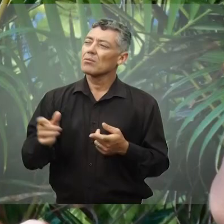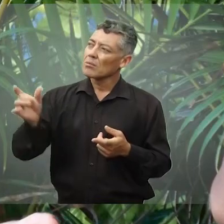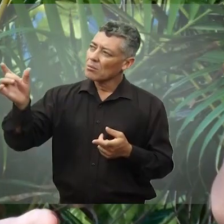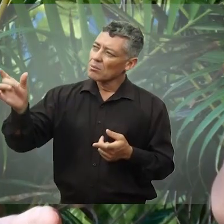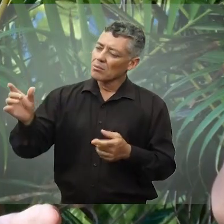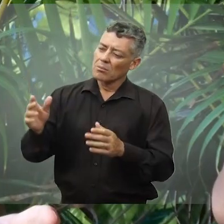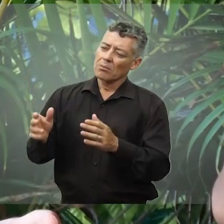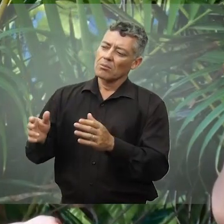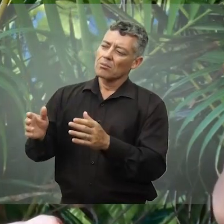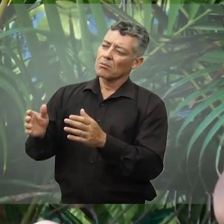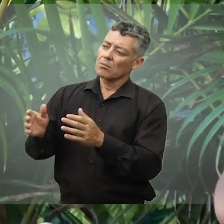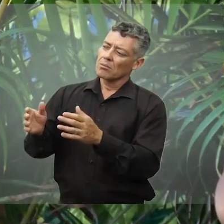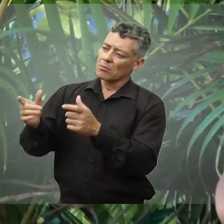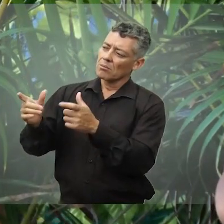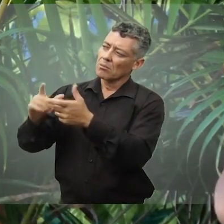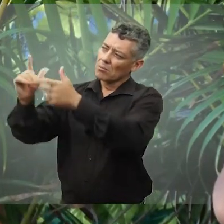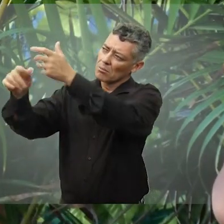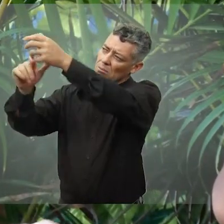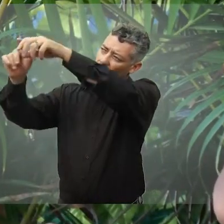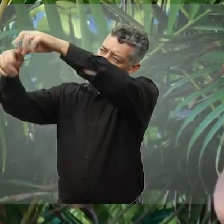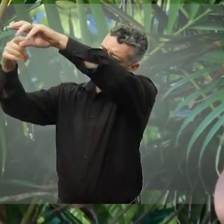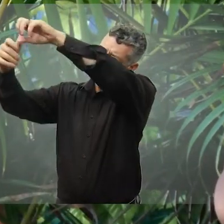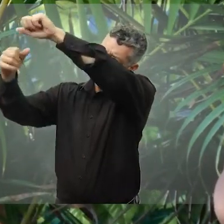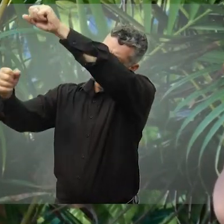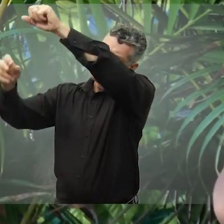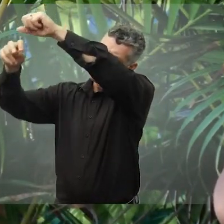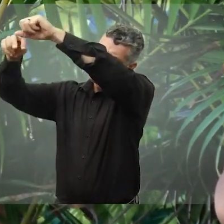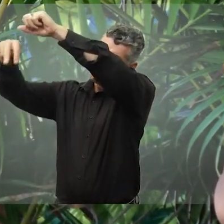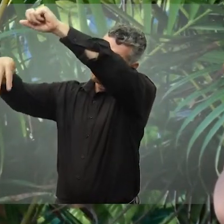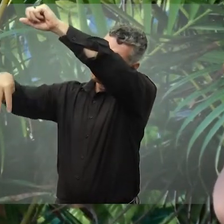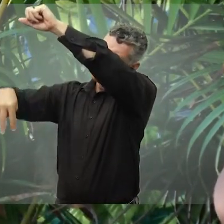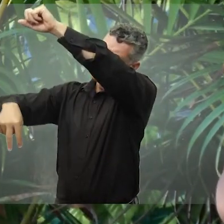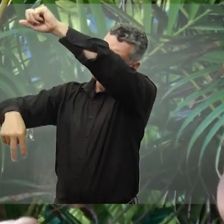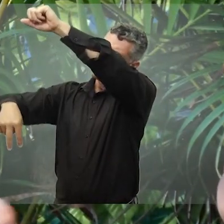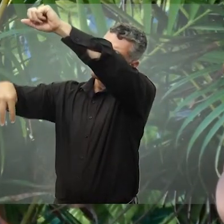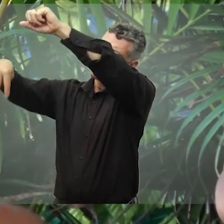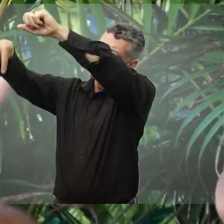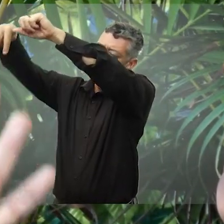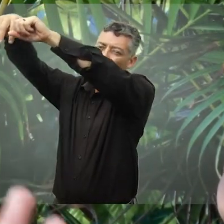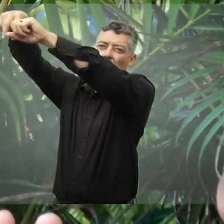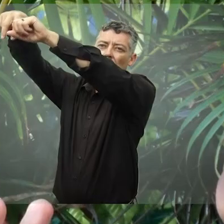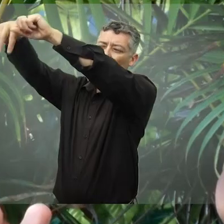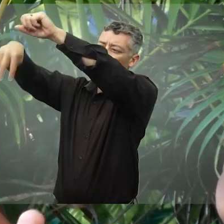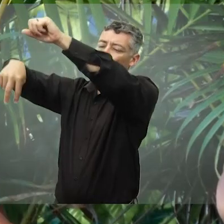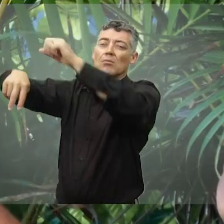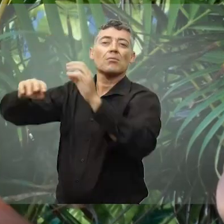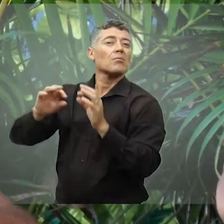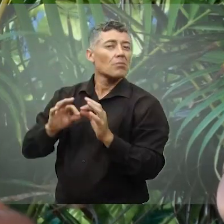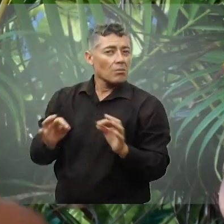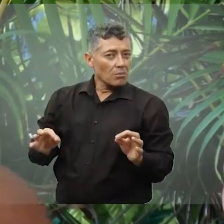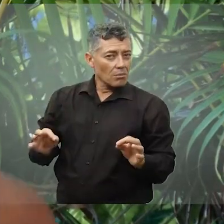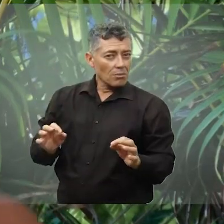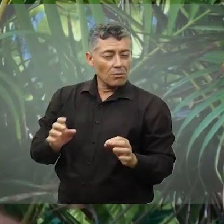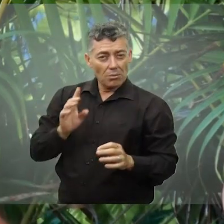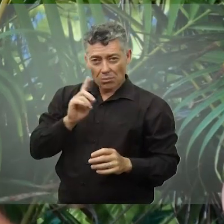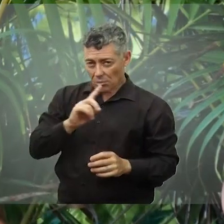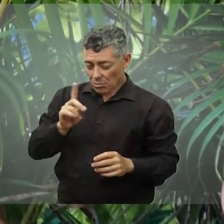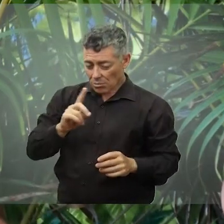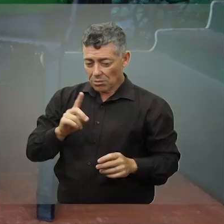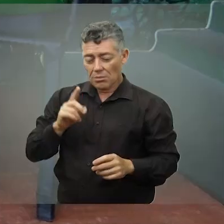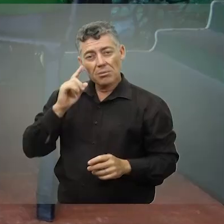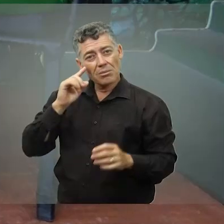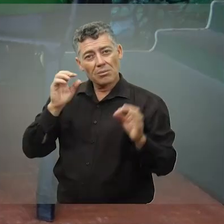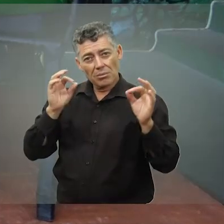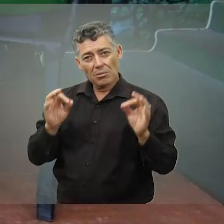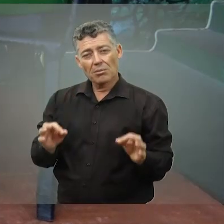do palco onde eu pude fazer uma amarração e para ele me tirar do palco, me trazer do palco. Não é muito simples, não. Se fosse simples, com certeza a